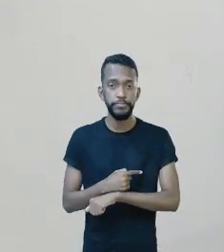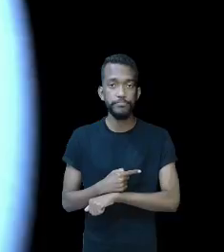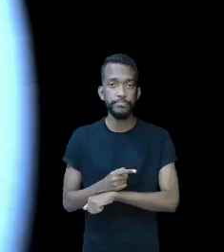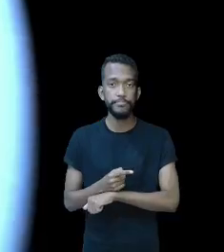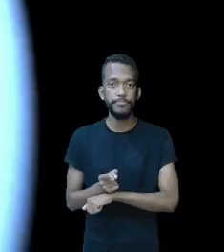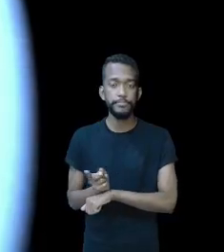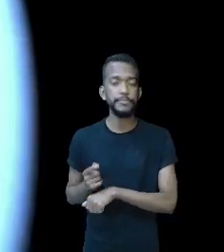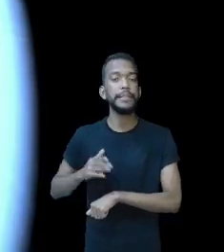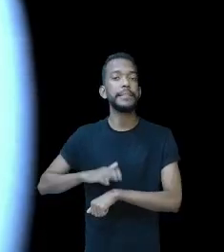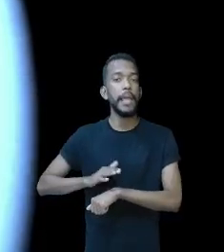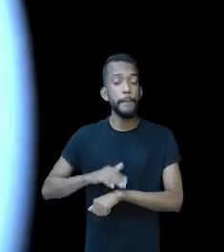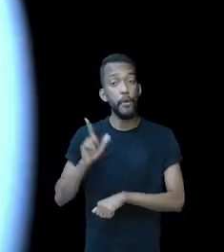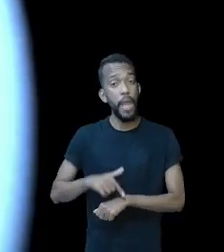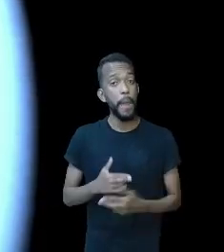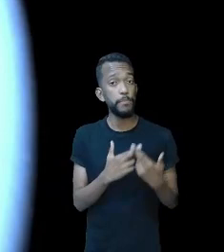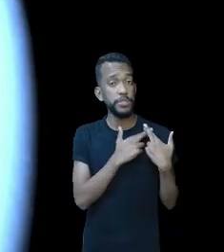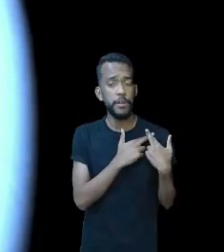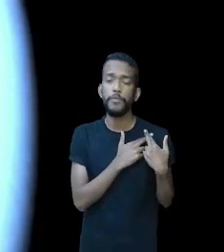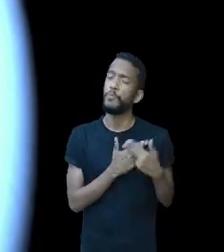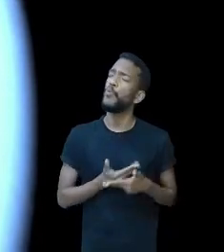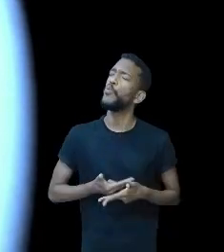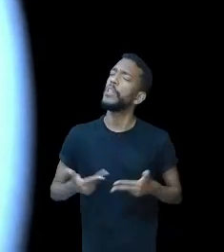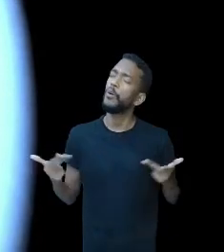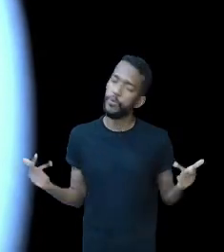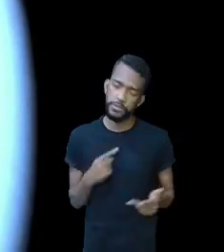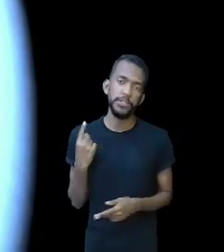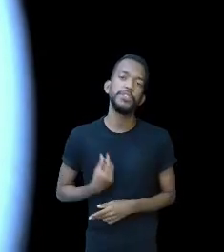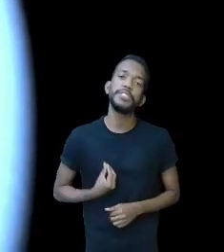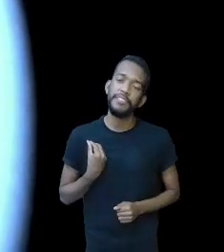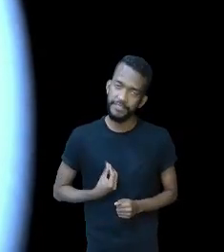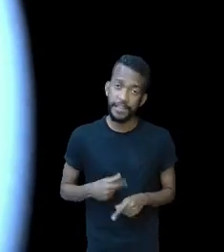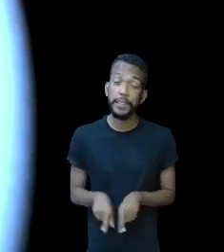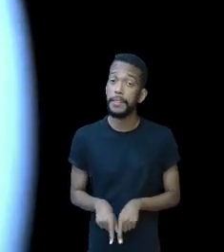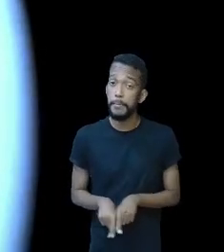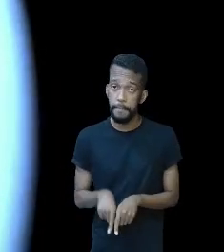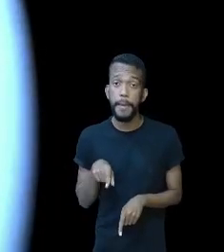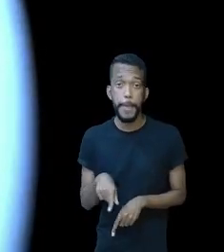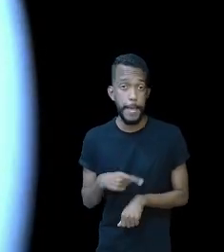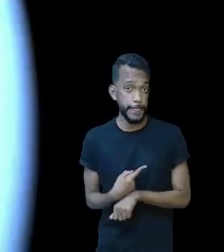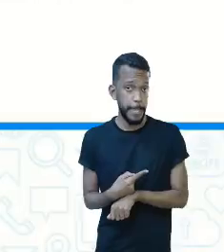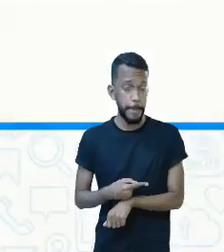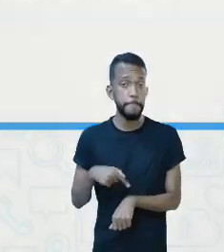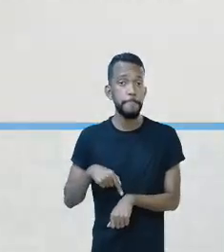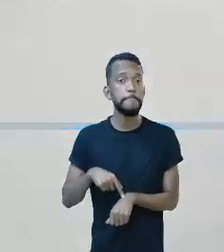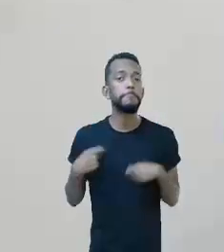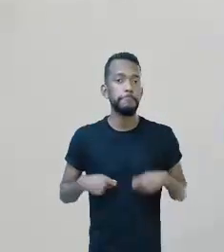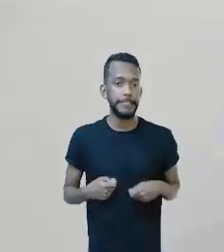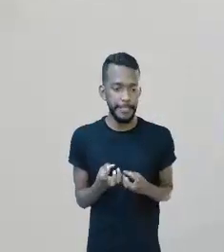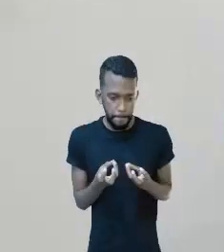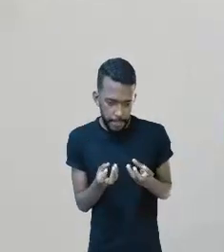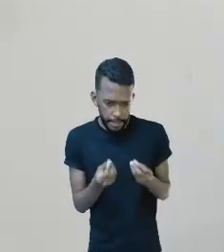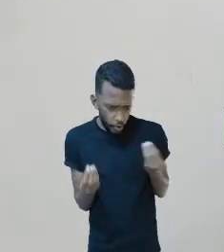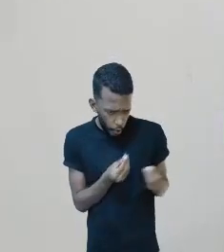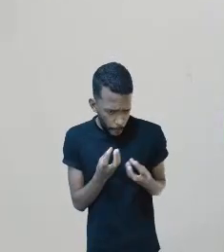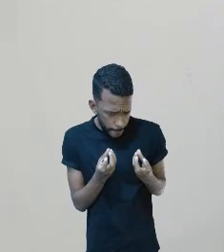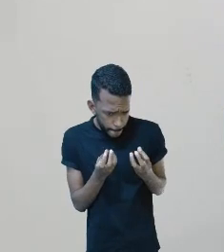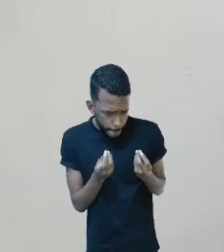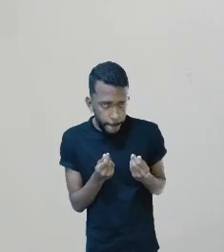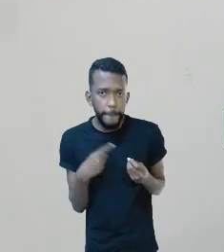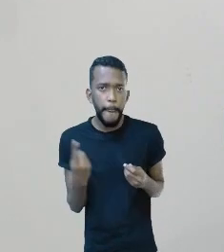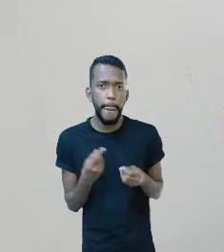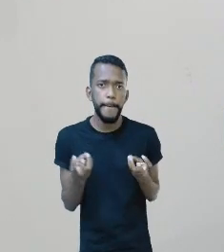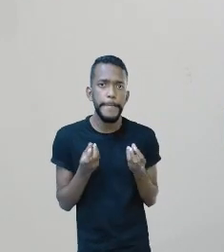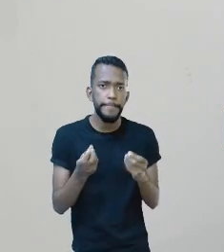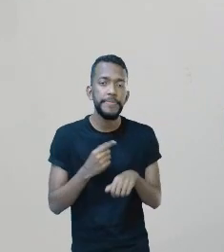tempo, ele é responsável por muita coisa da nossa vida e ele também precisa ser medido. E como é que a gente faz